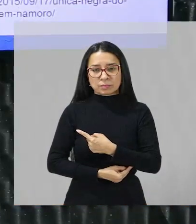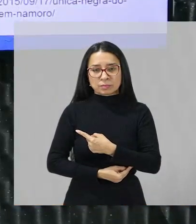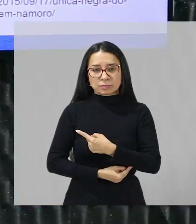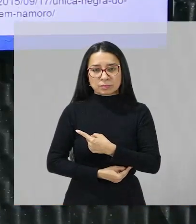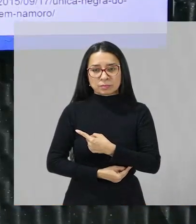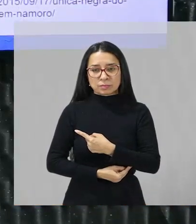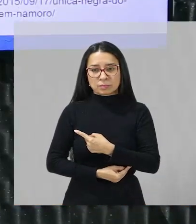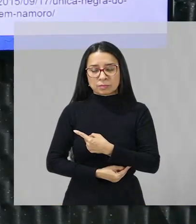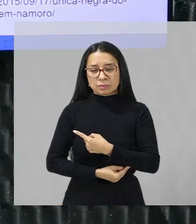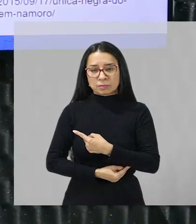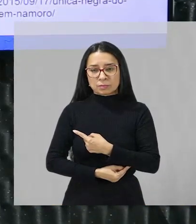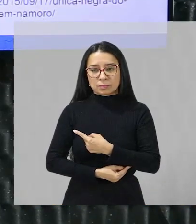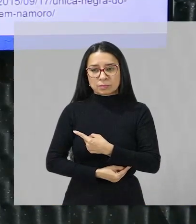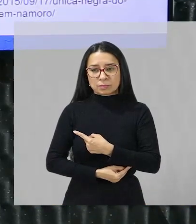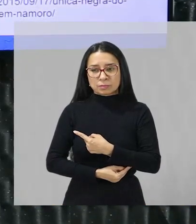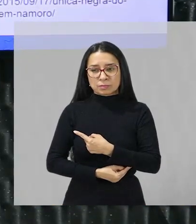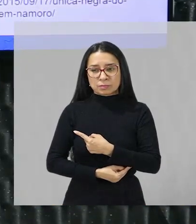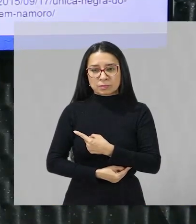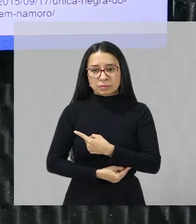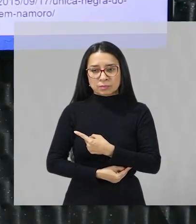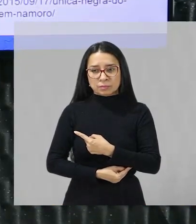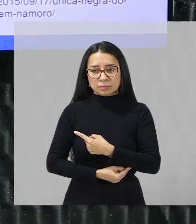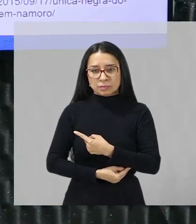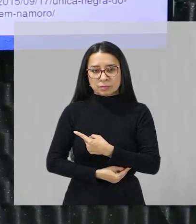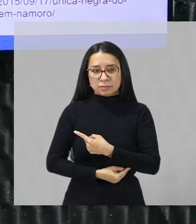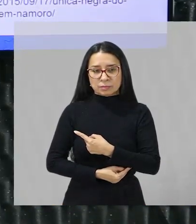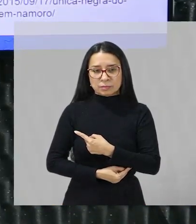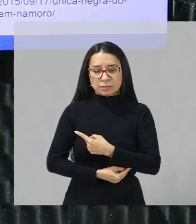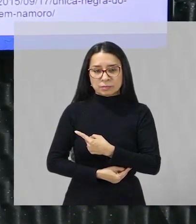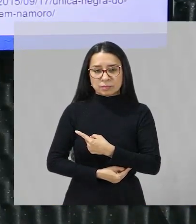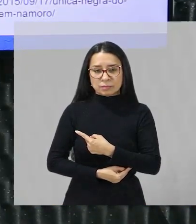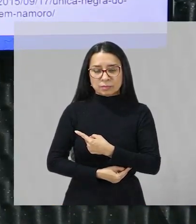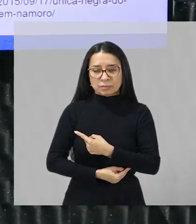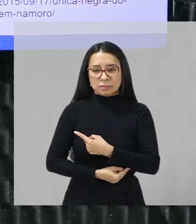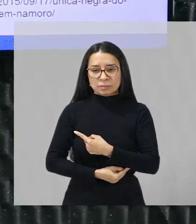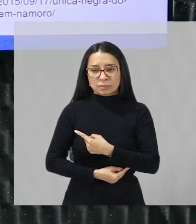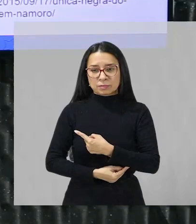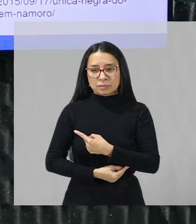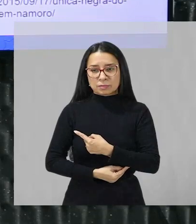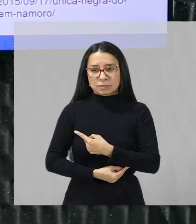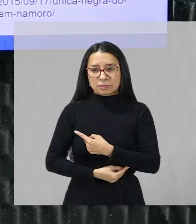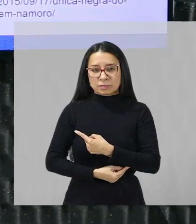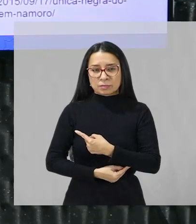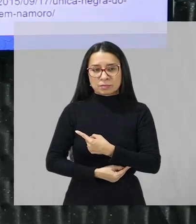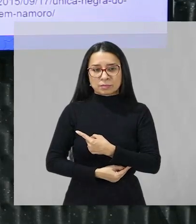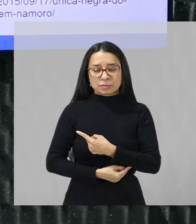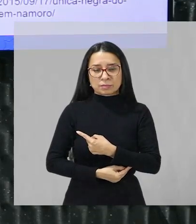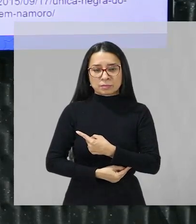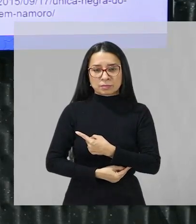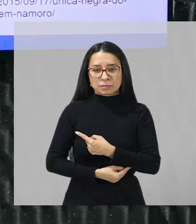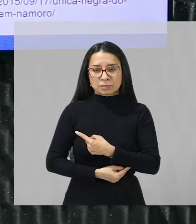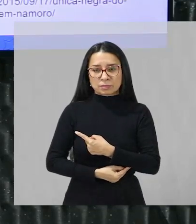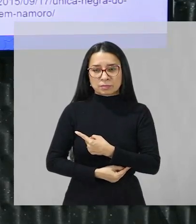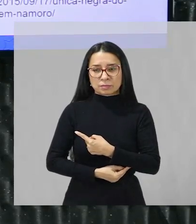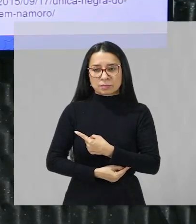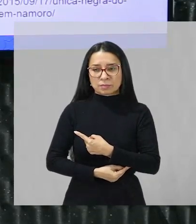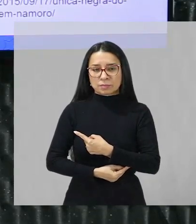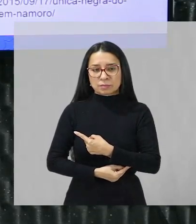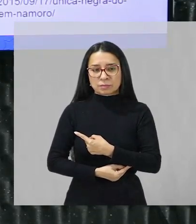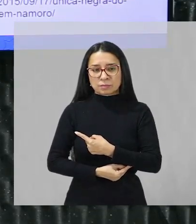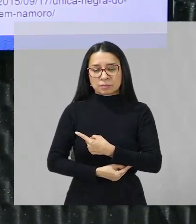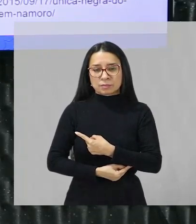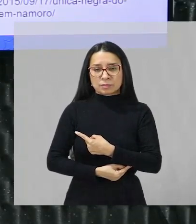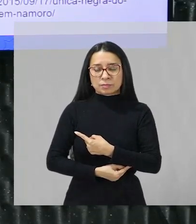que nunca sofreu preconceito por questão racial no trabalho, mas, na vida pessoal, chegou a vivenciar algumas